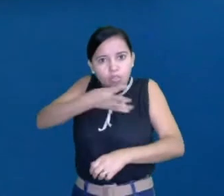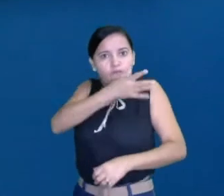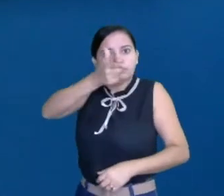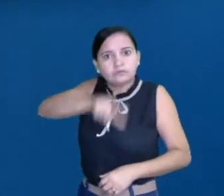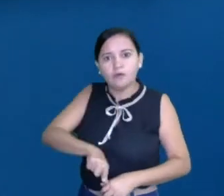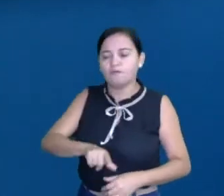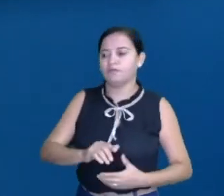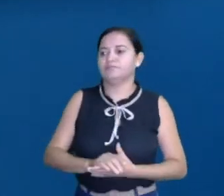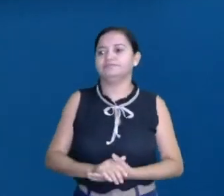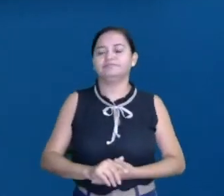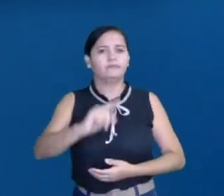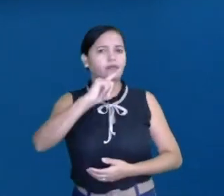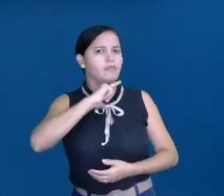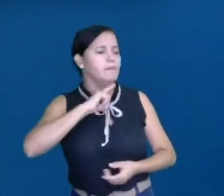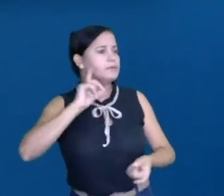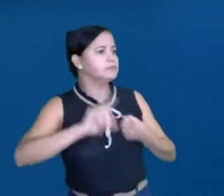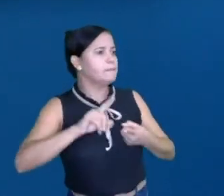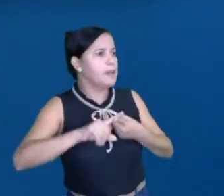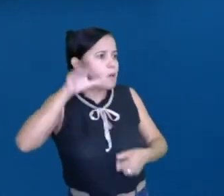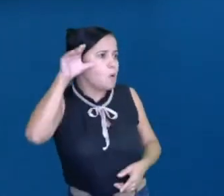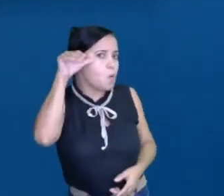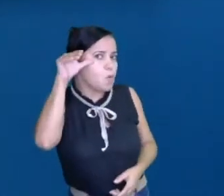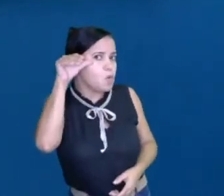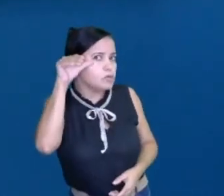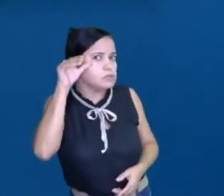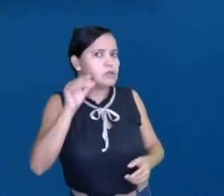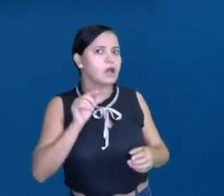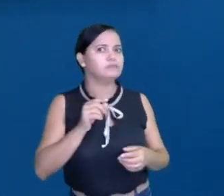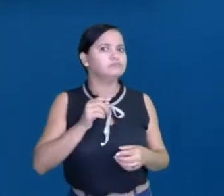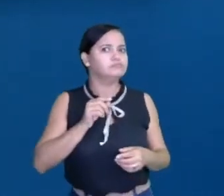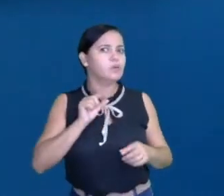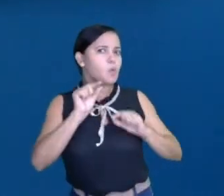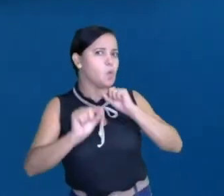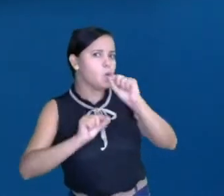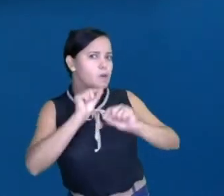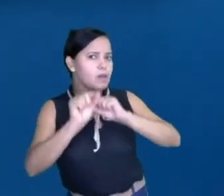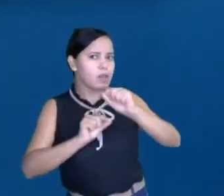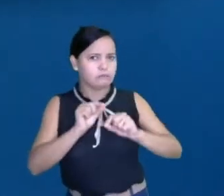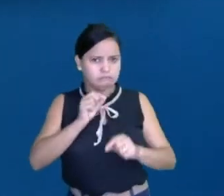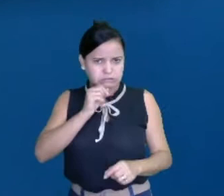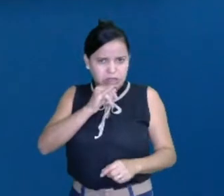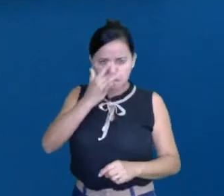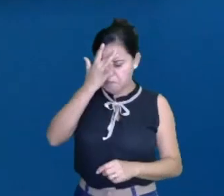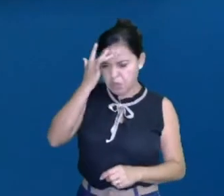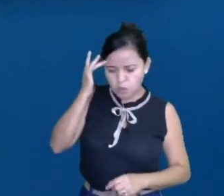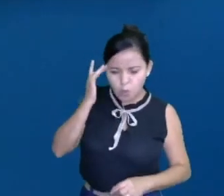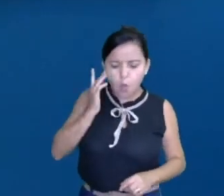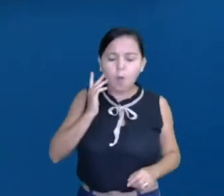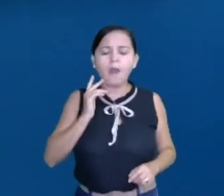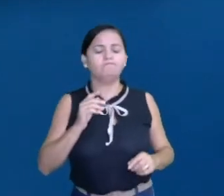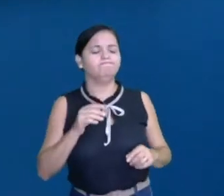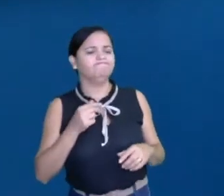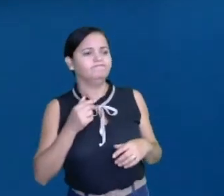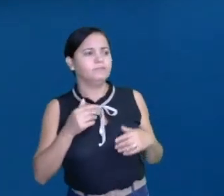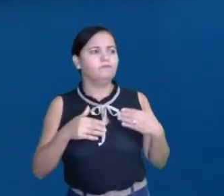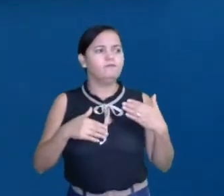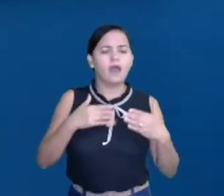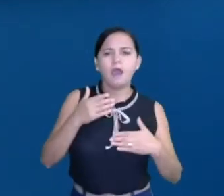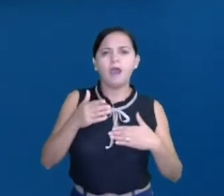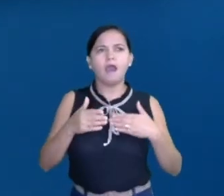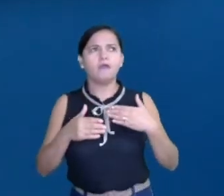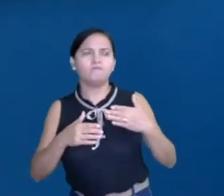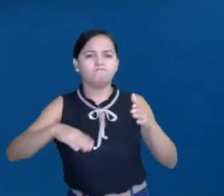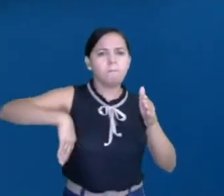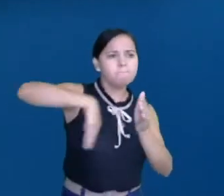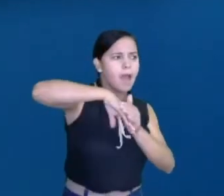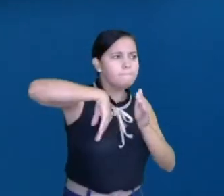então aquela curiosidade: o que acontece depois que a gente fratura um osso, não é? Então, você está lá jogando bola,